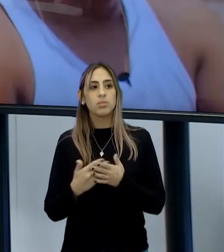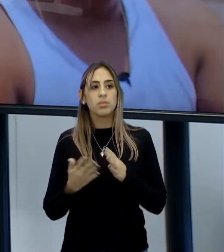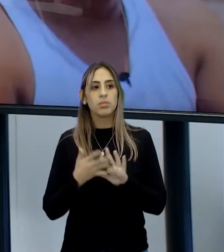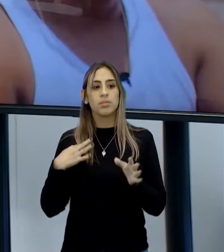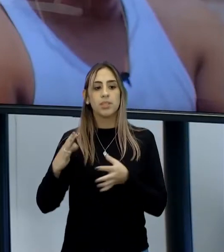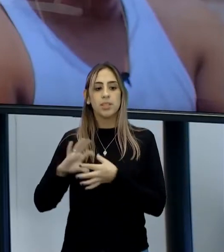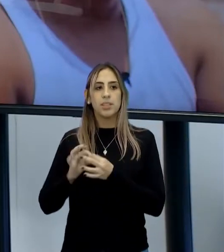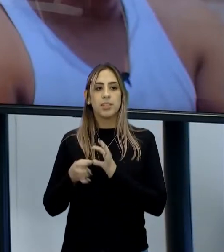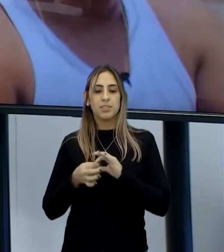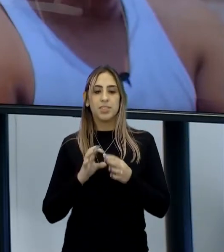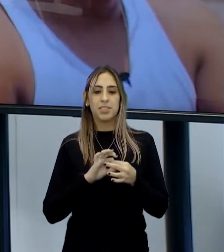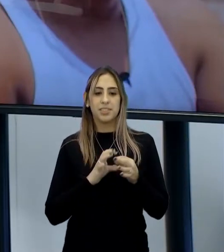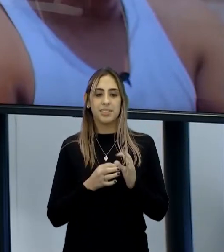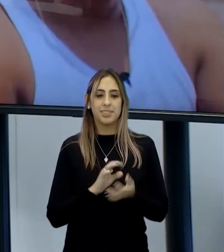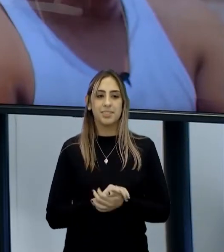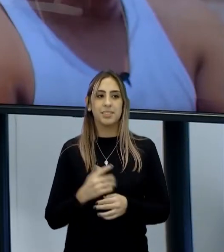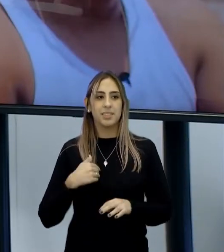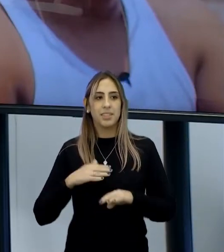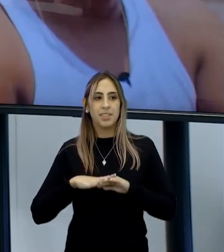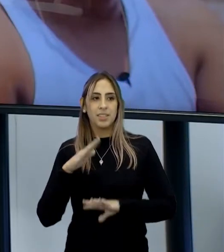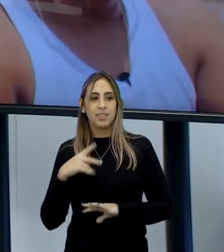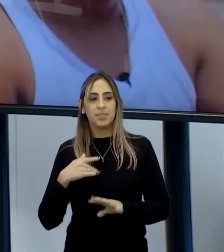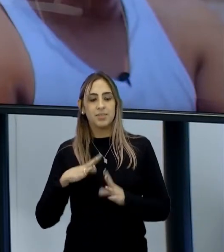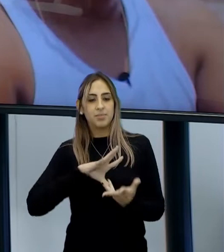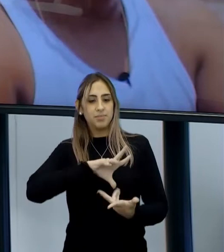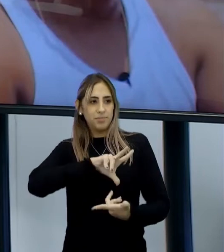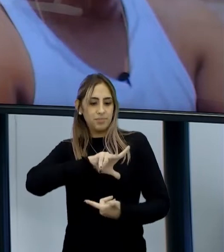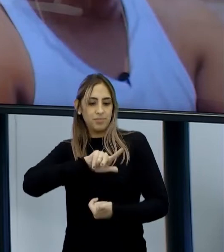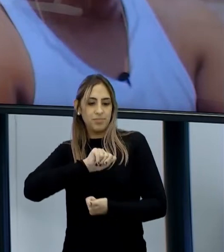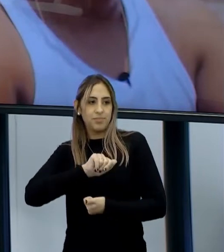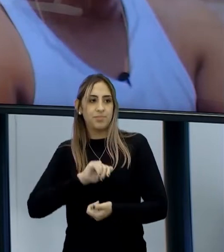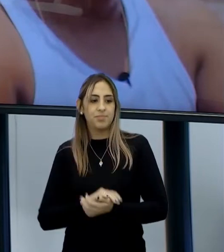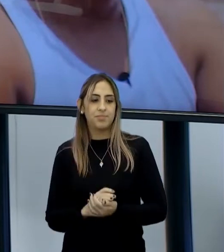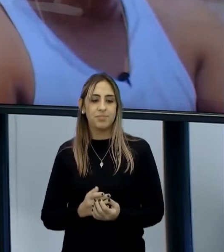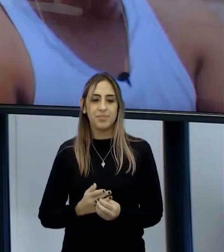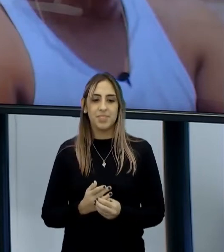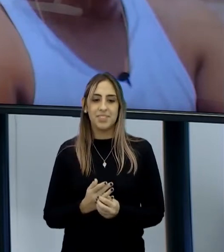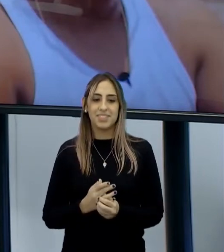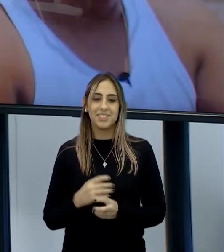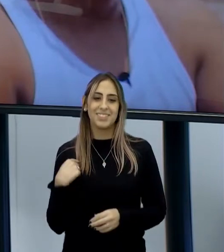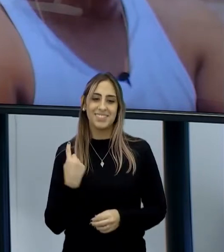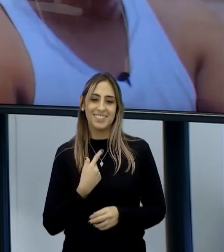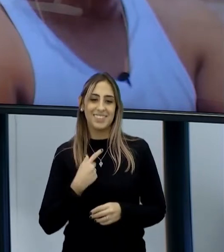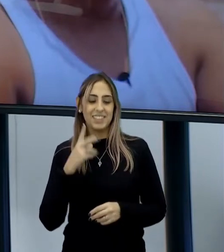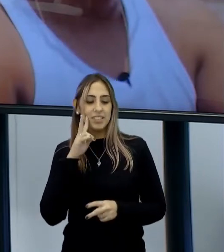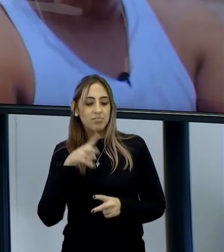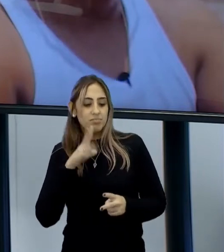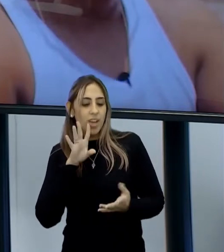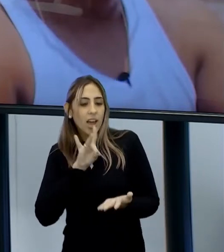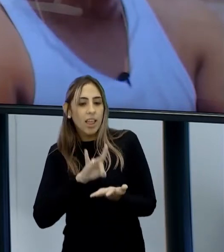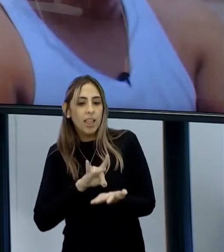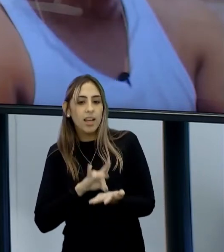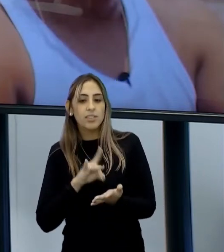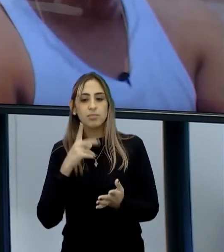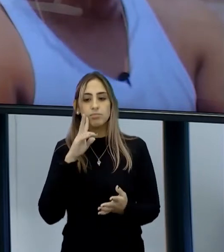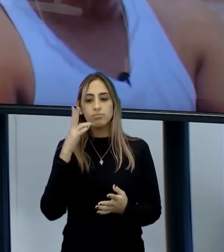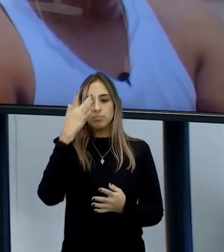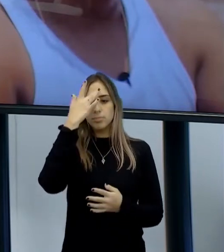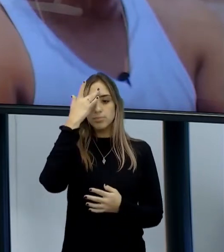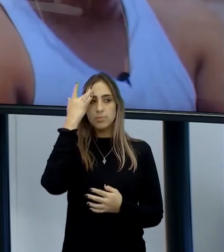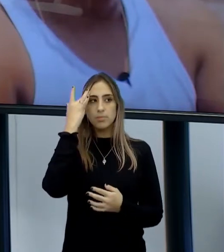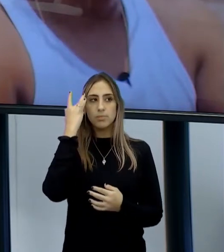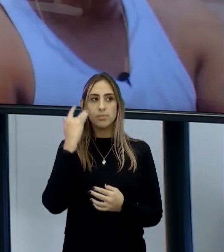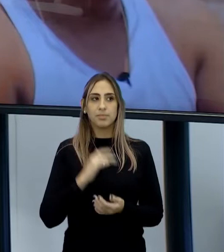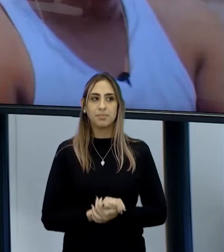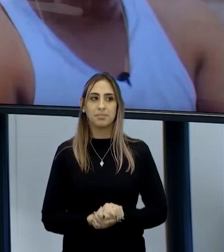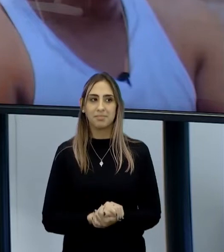contexto naquela época? Então eu vivia num bairro que mundialmente ali era o maior em criminalidade, né? Em homicídios. Então ali,